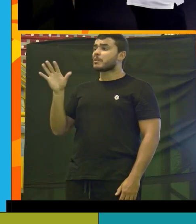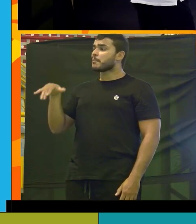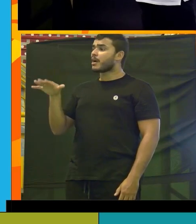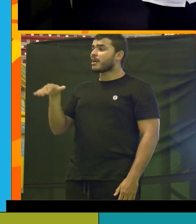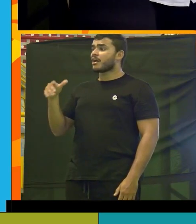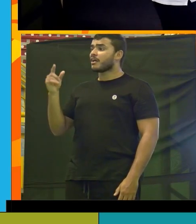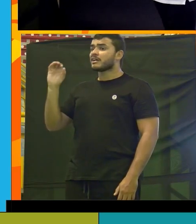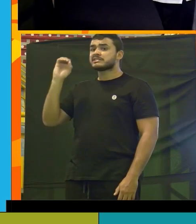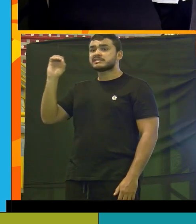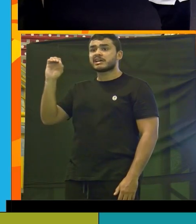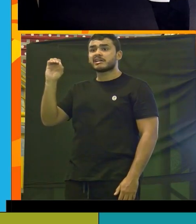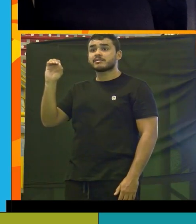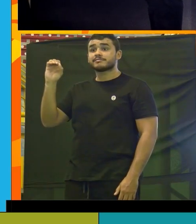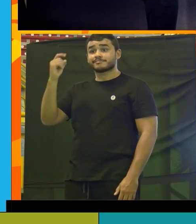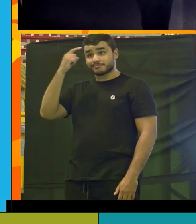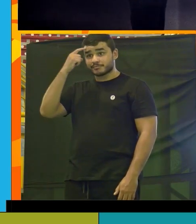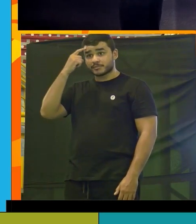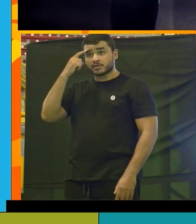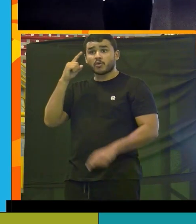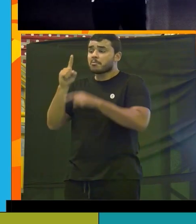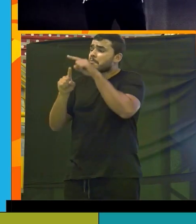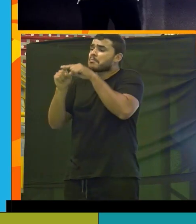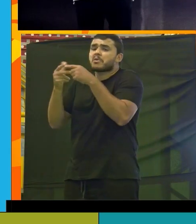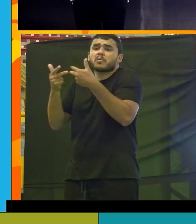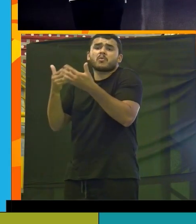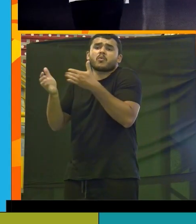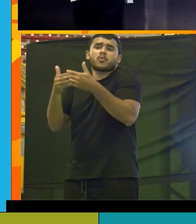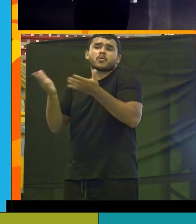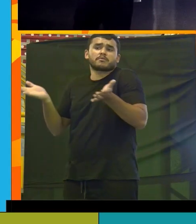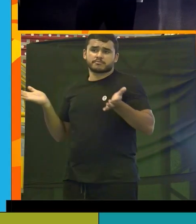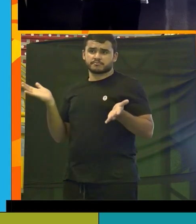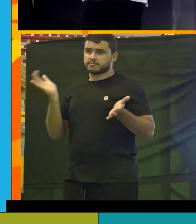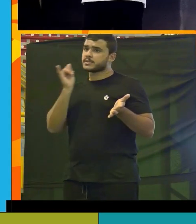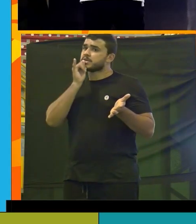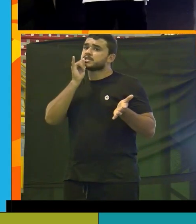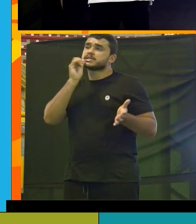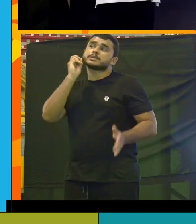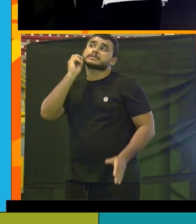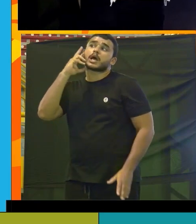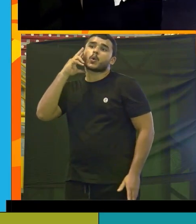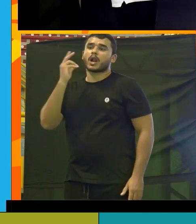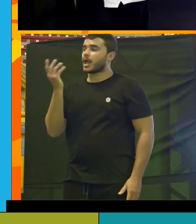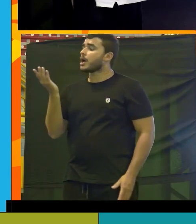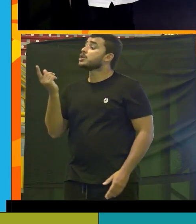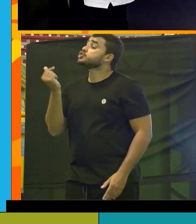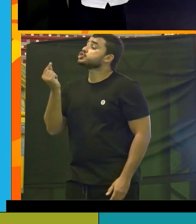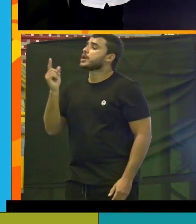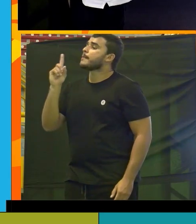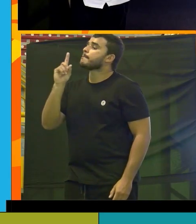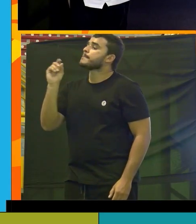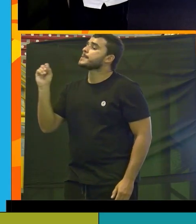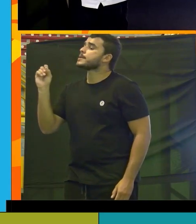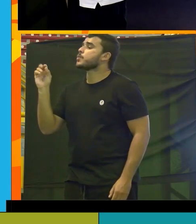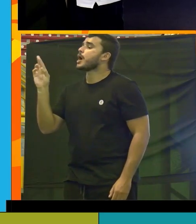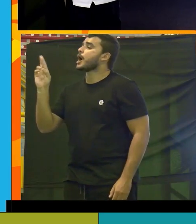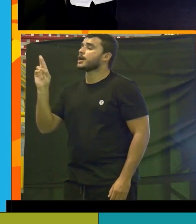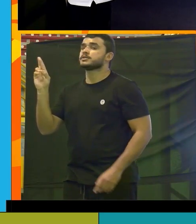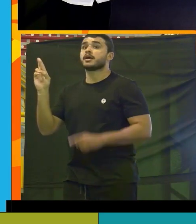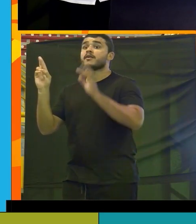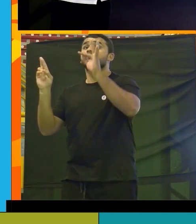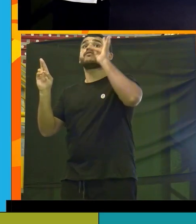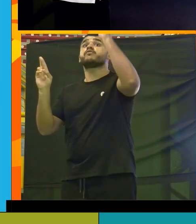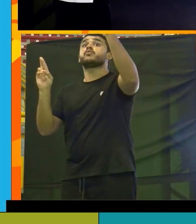o objeto que você comprou, o valor dele, o valor monetário dele é zero. E aí ele diz, ó, é usado